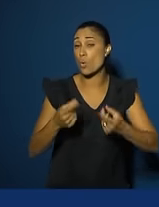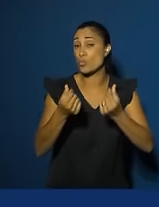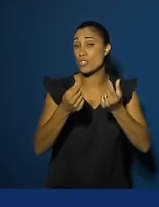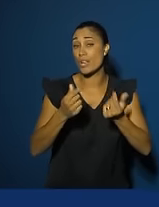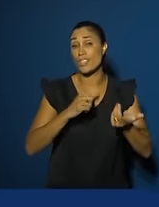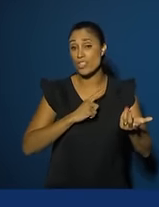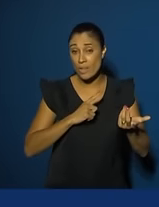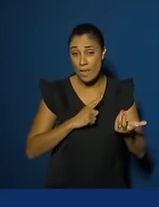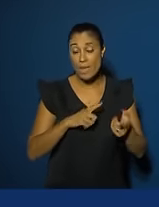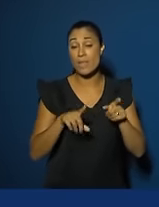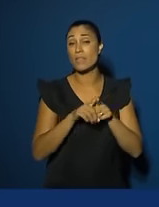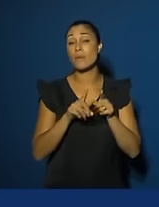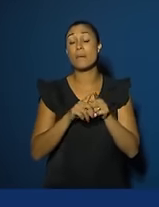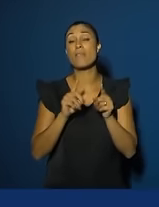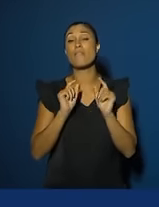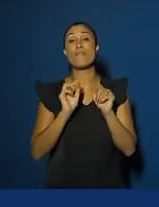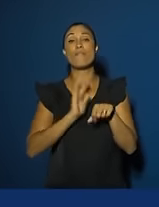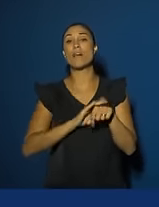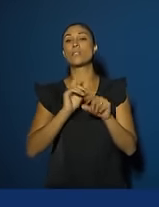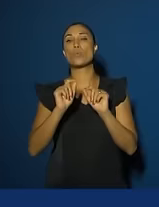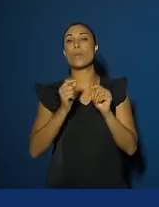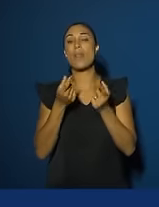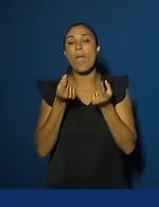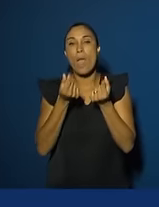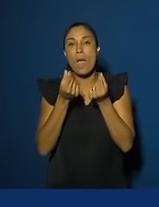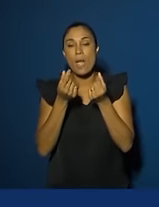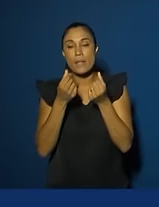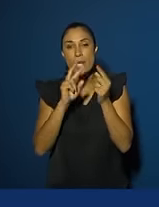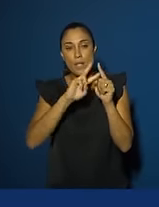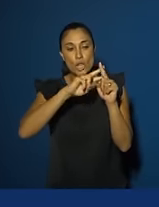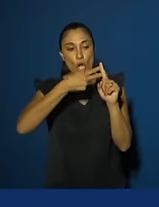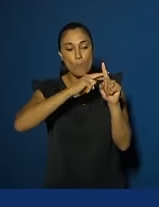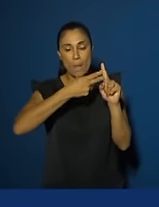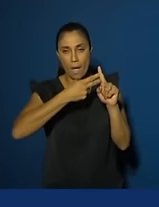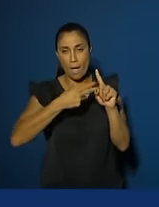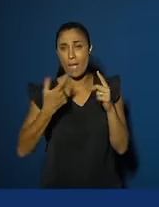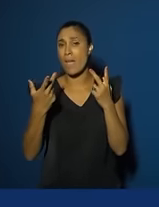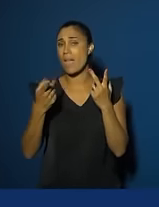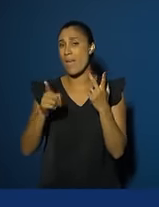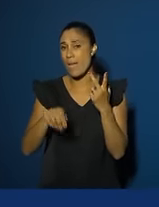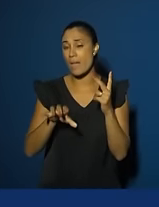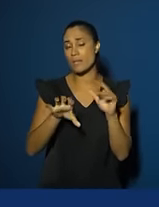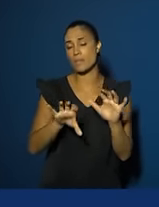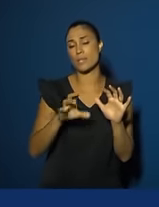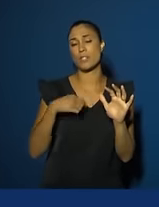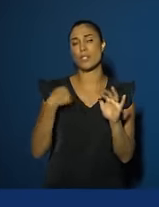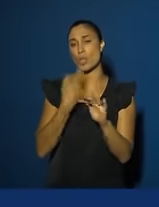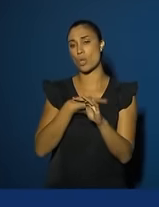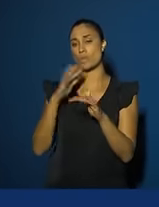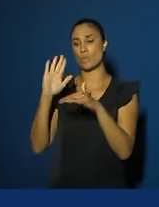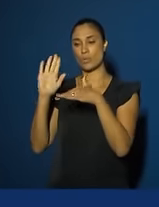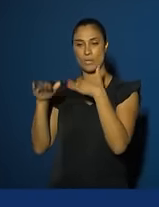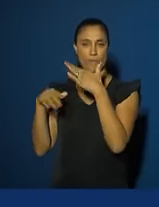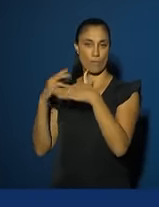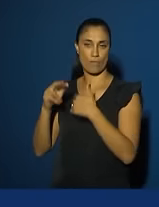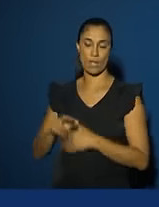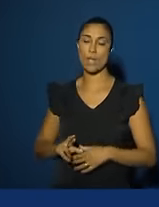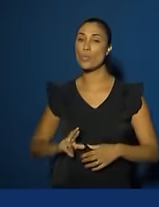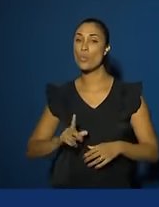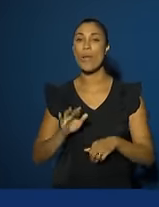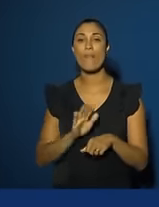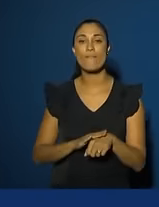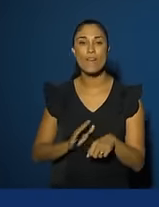render mais do que ele renderia em outro lugar é assim que nós vamos nos desenvolver né não é